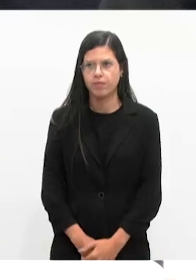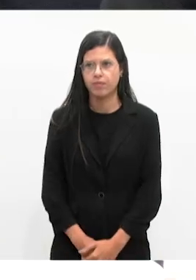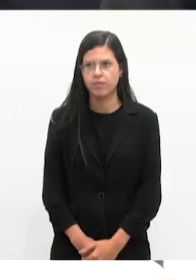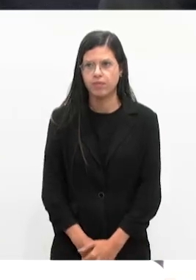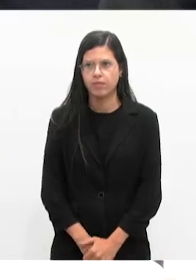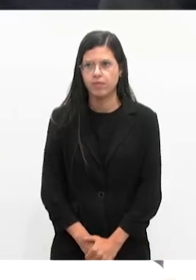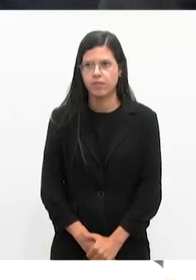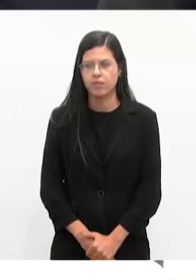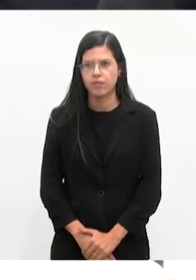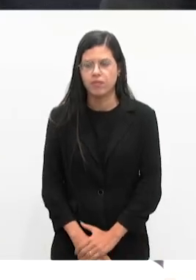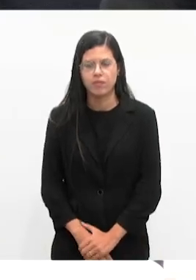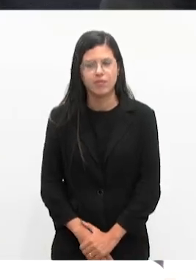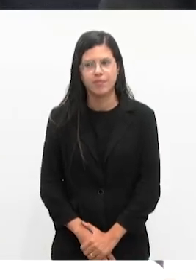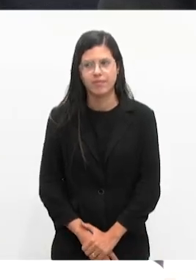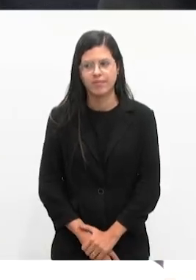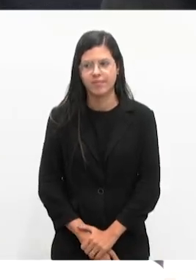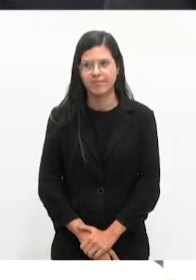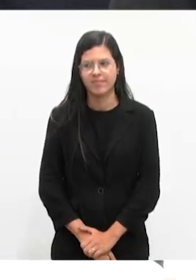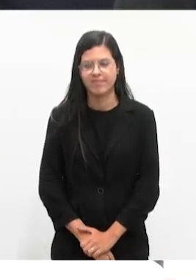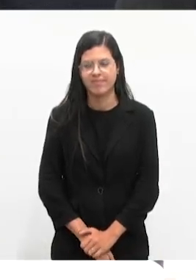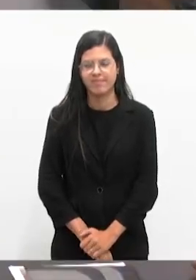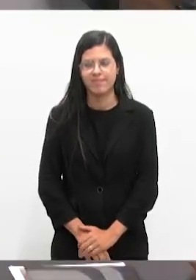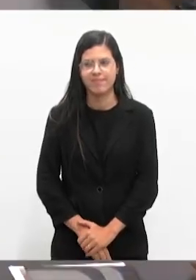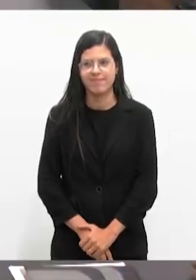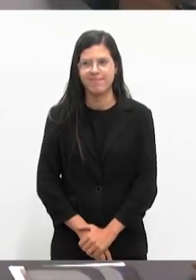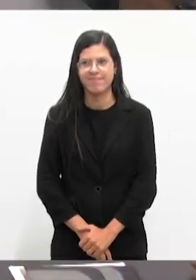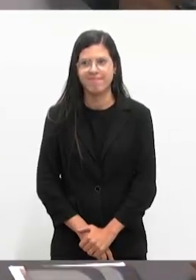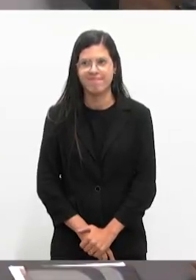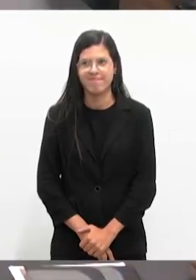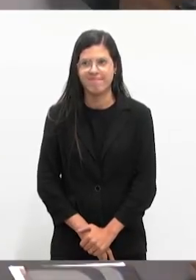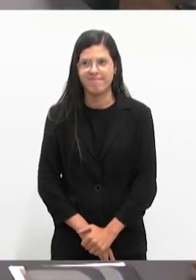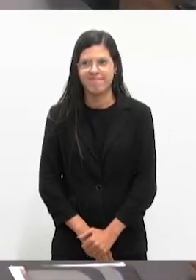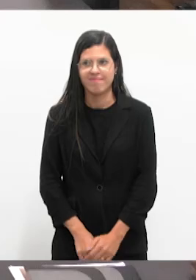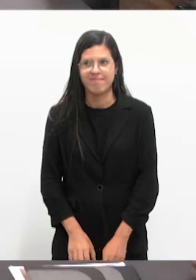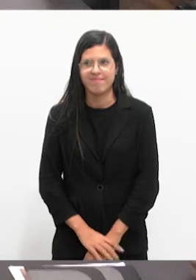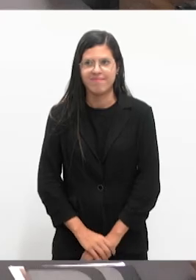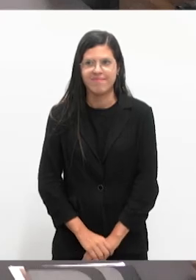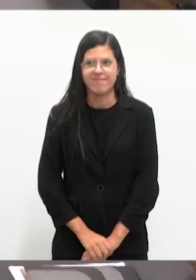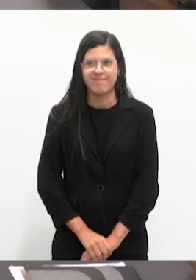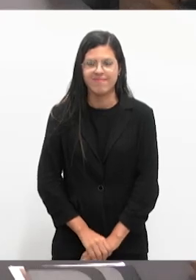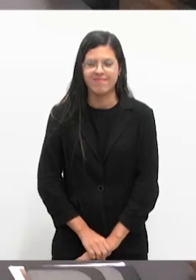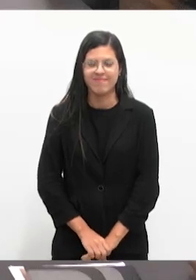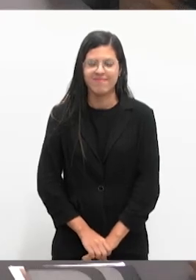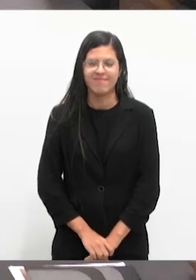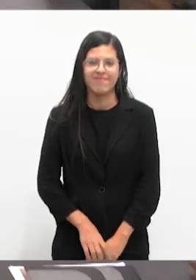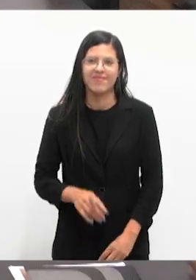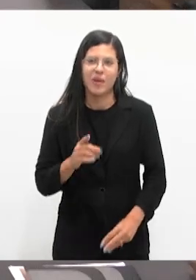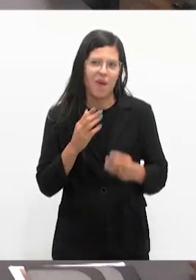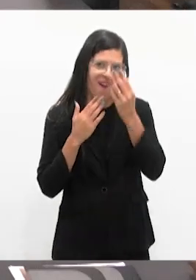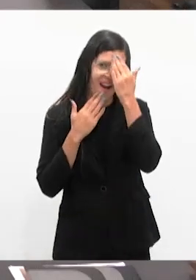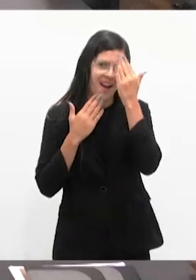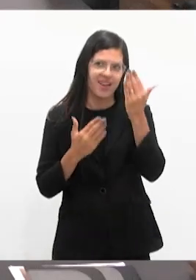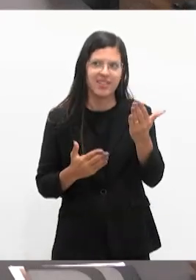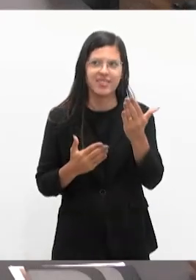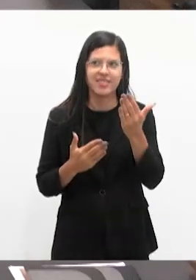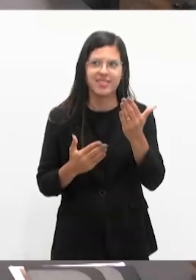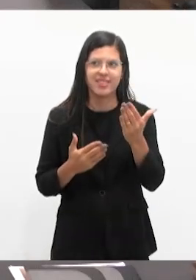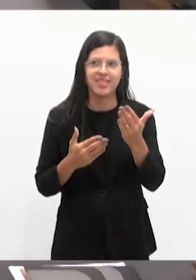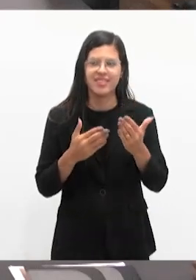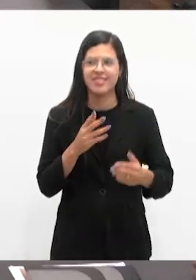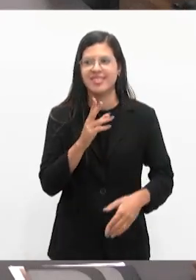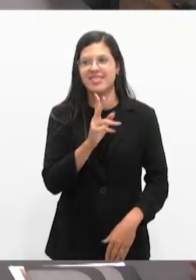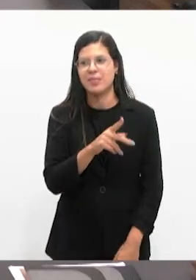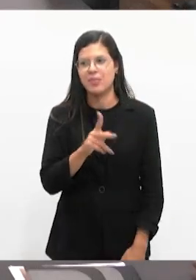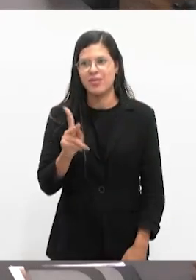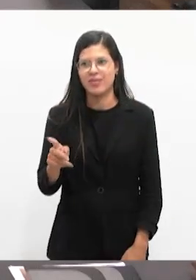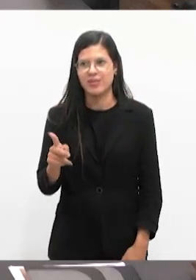Eu não. Líder Gagueja não. Agradeço muito. Gagueja não. Eu agradeço muito a deferência desse professor